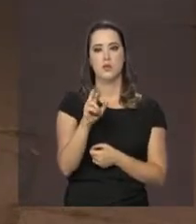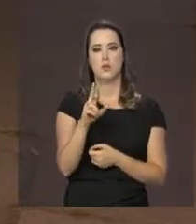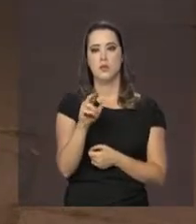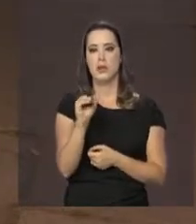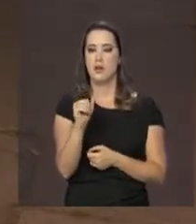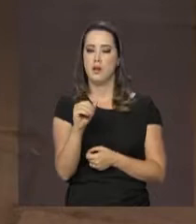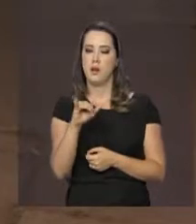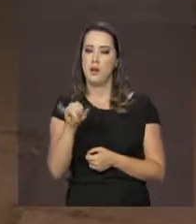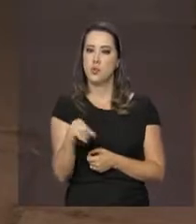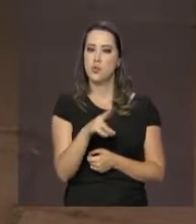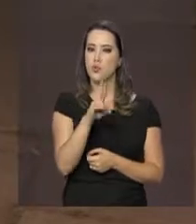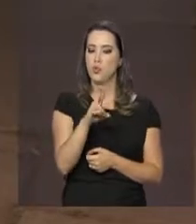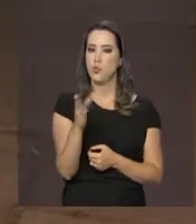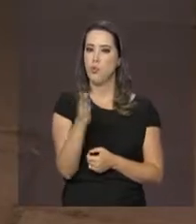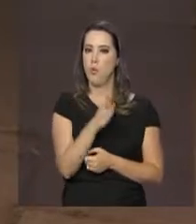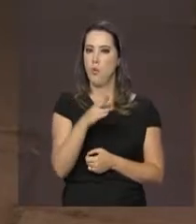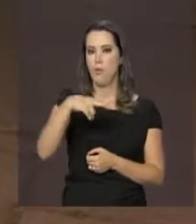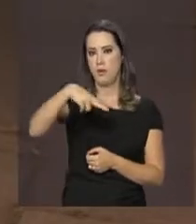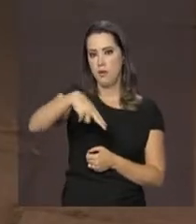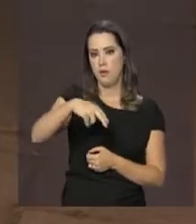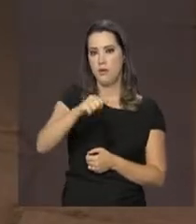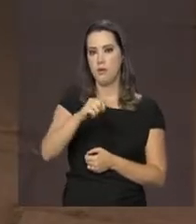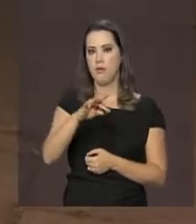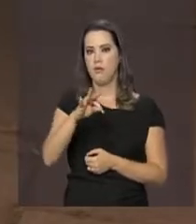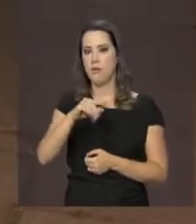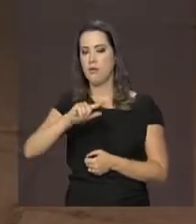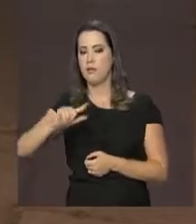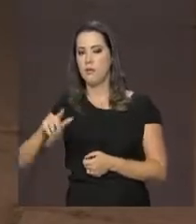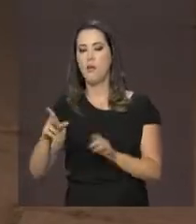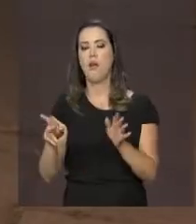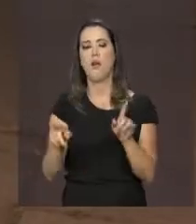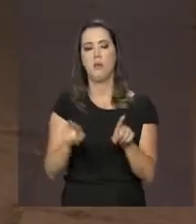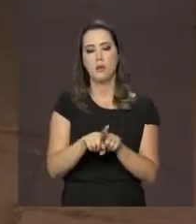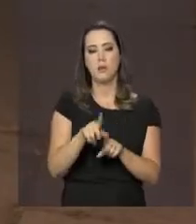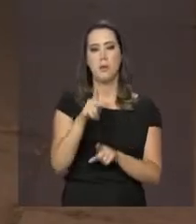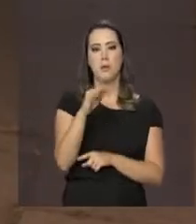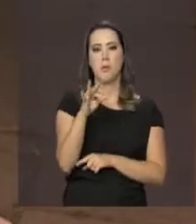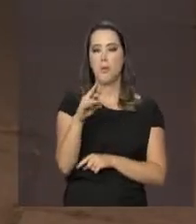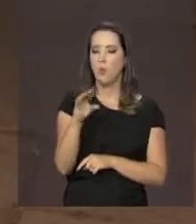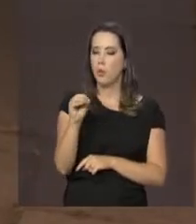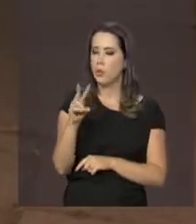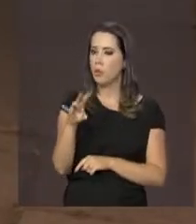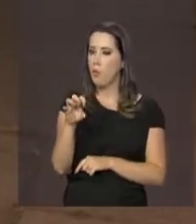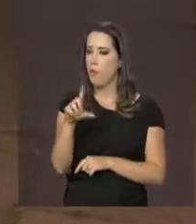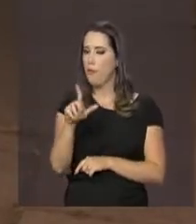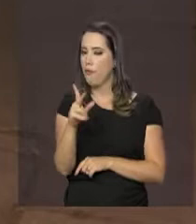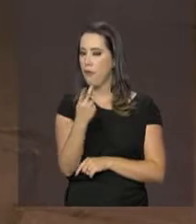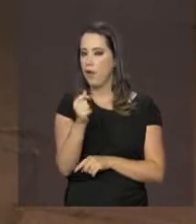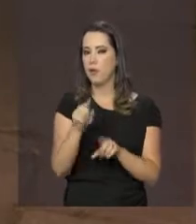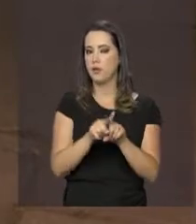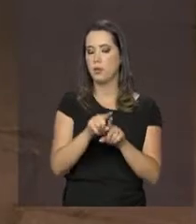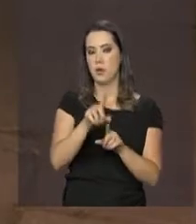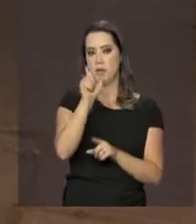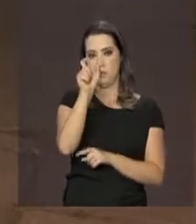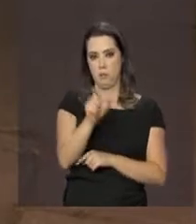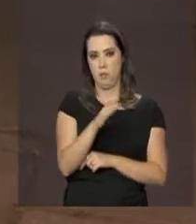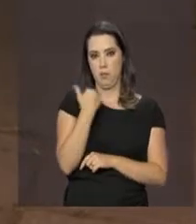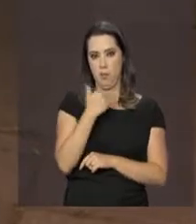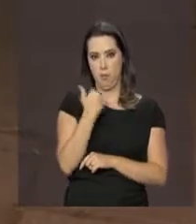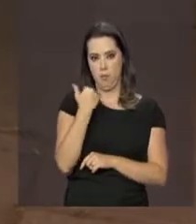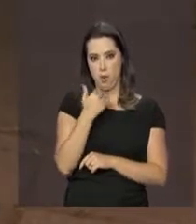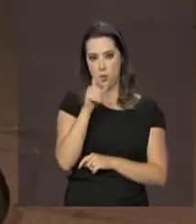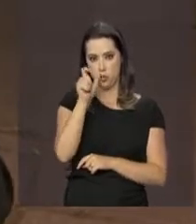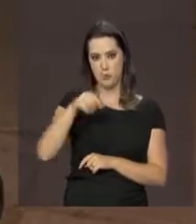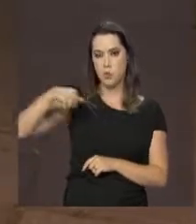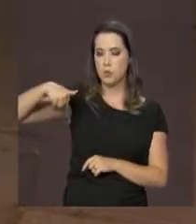de porto velho e aí entre os tipos de vítimas as mortes de pedestres foram as que registraram aí a maior queda